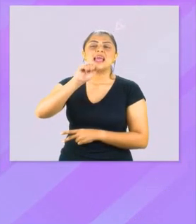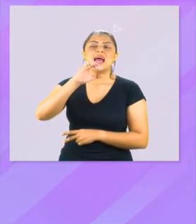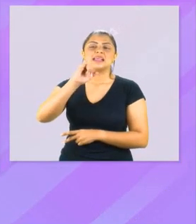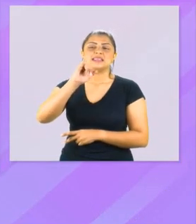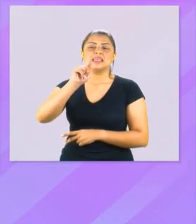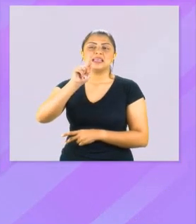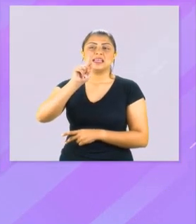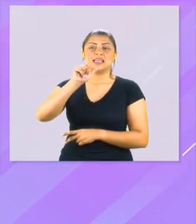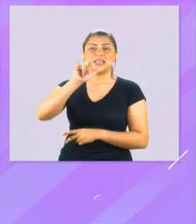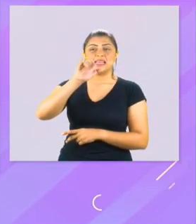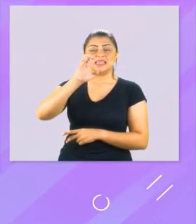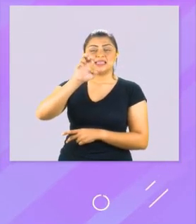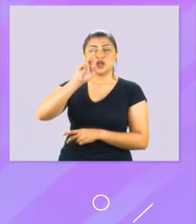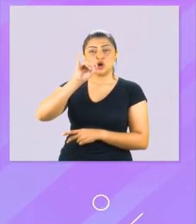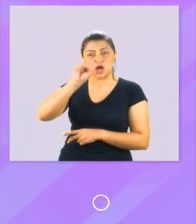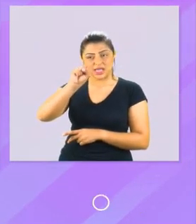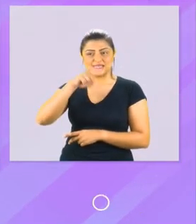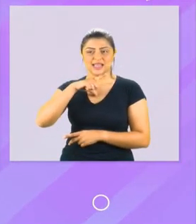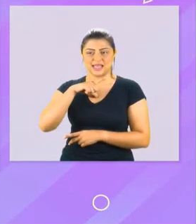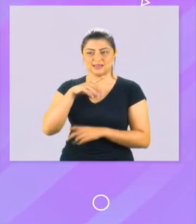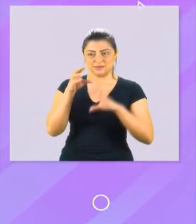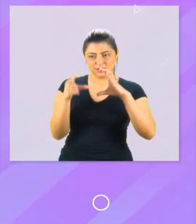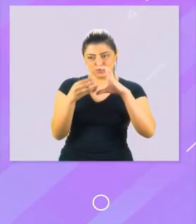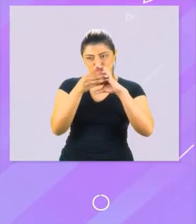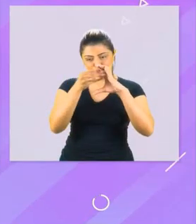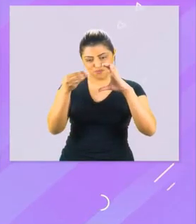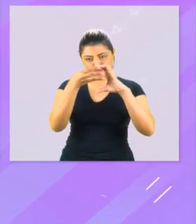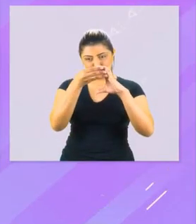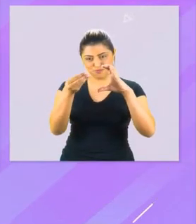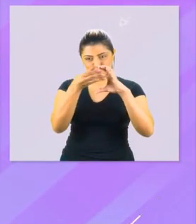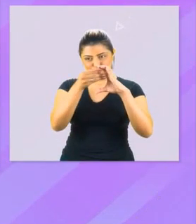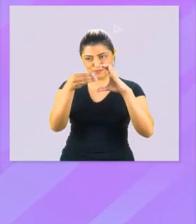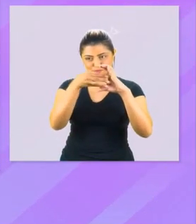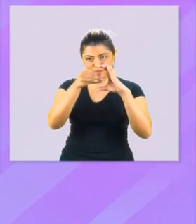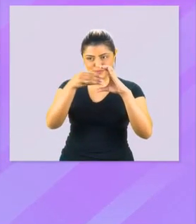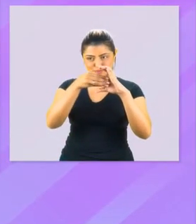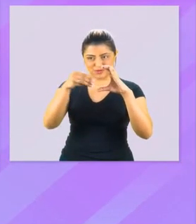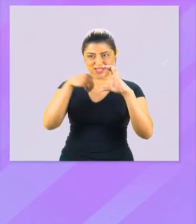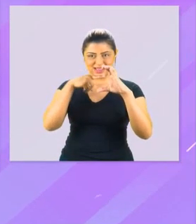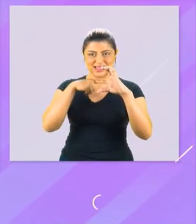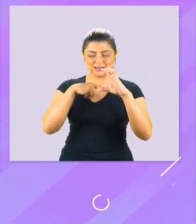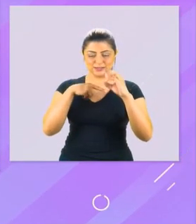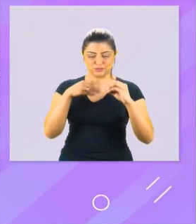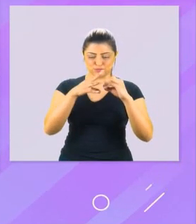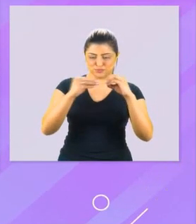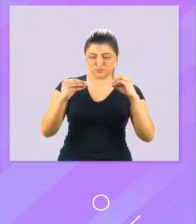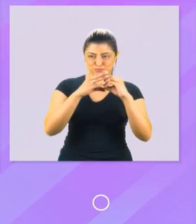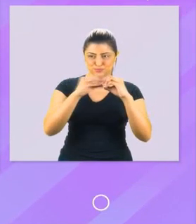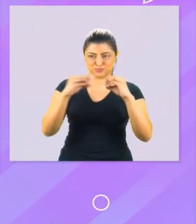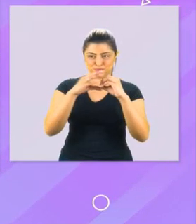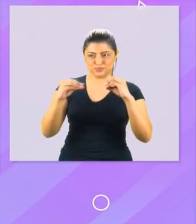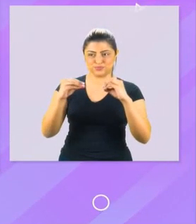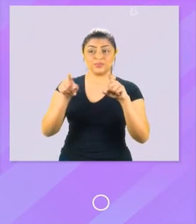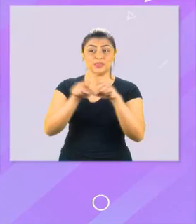triacilgliceróis, e nós já vimos, então, que os triacilgliceróis, eles possuem uma porção polar e uma porção apolar. E